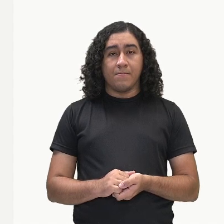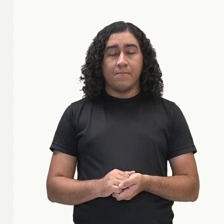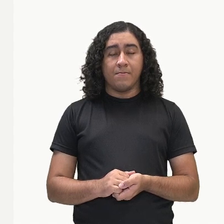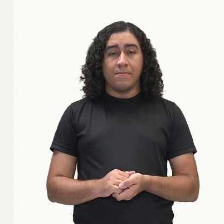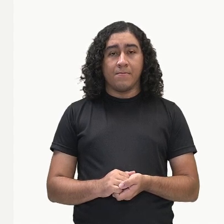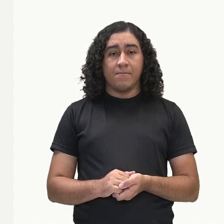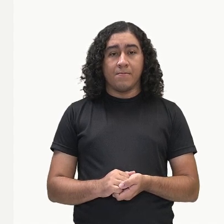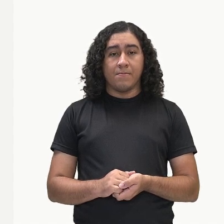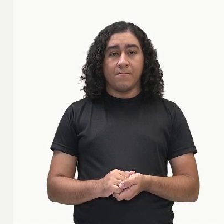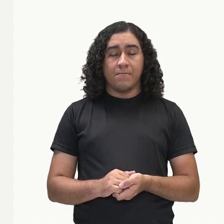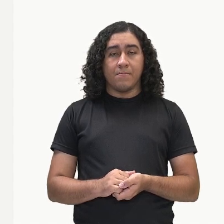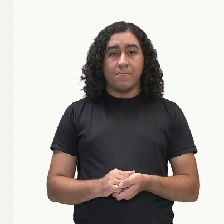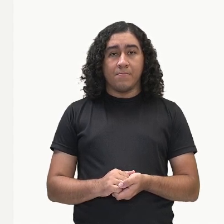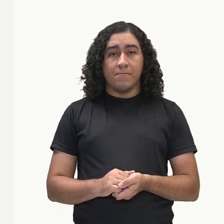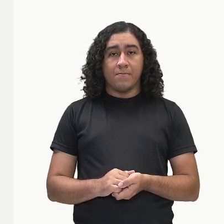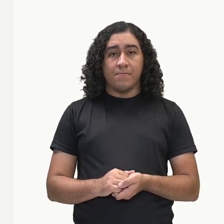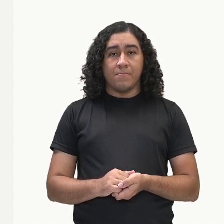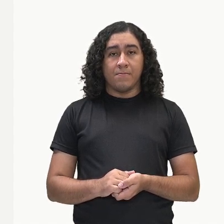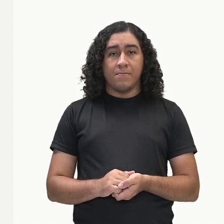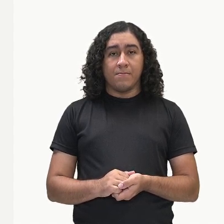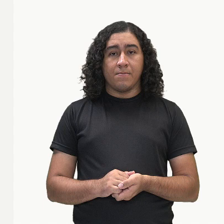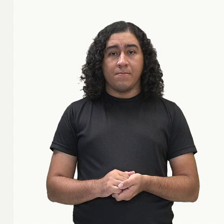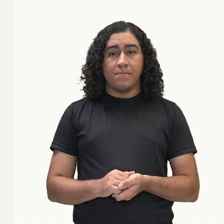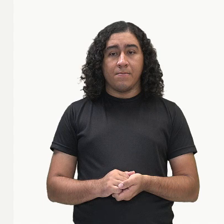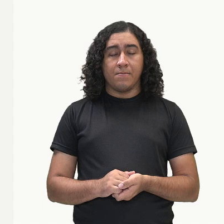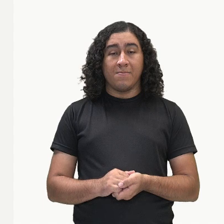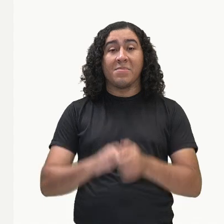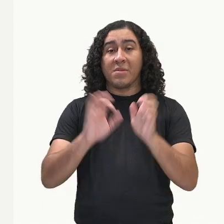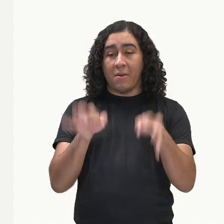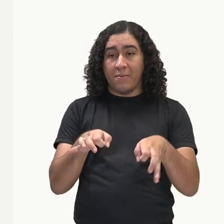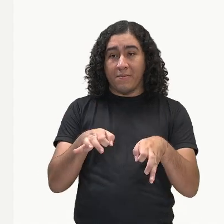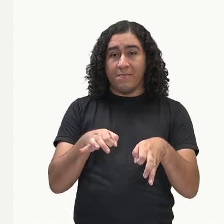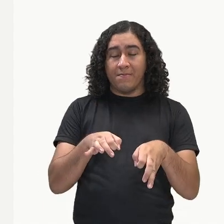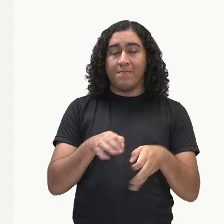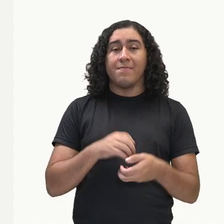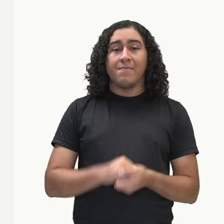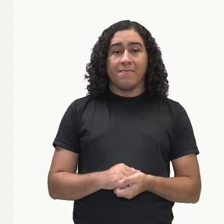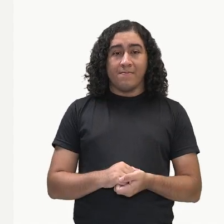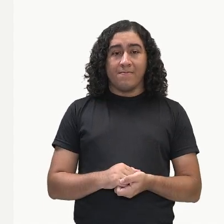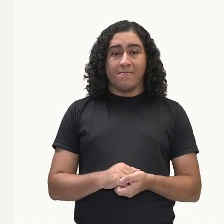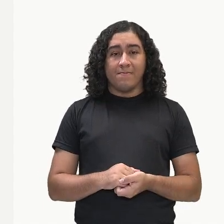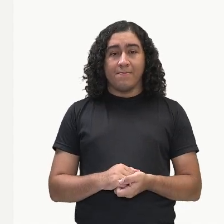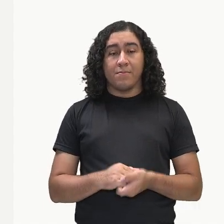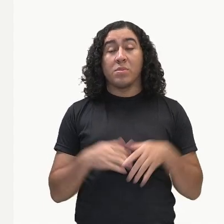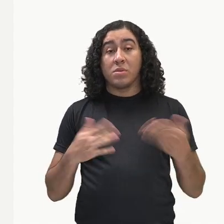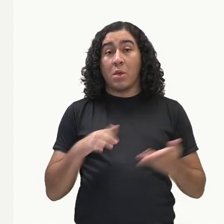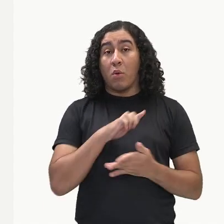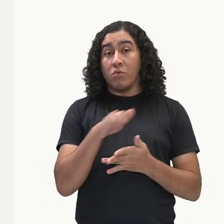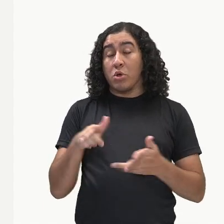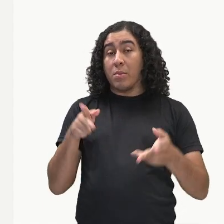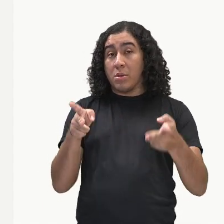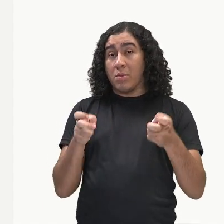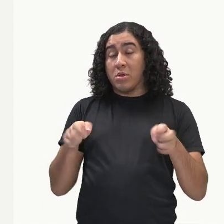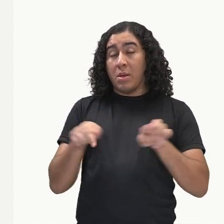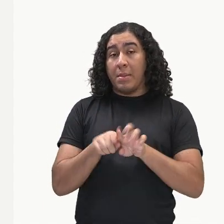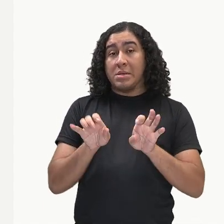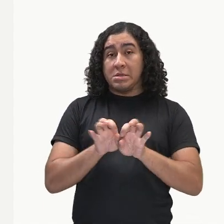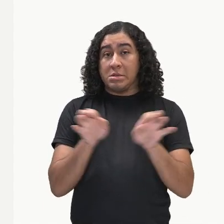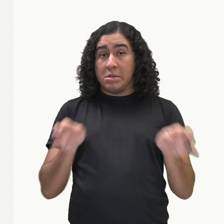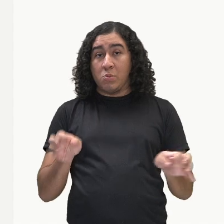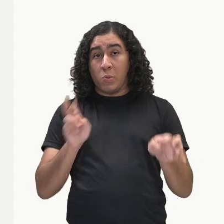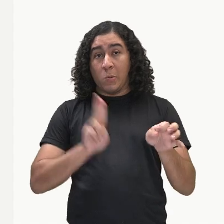They aren't. Right? Então, vocês puderam perceber que é bem simples a